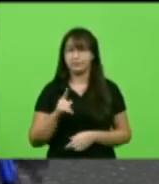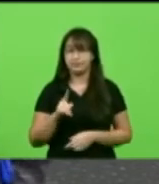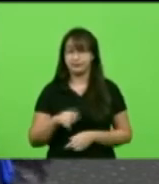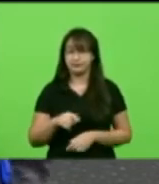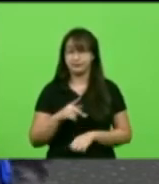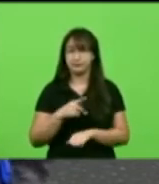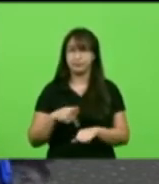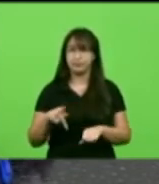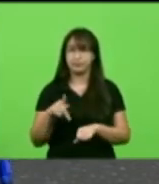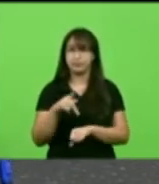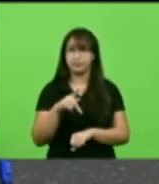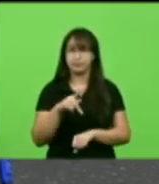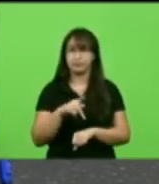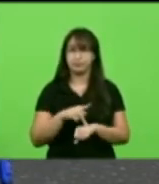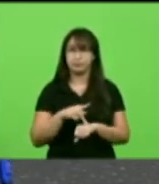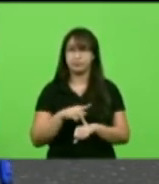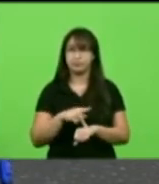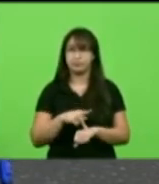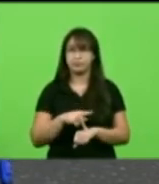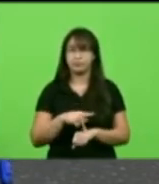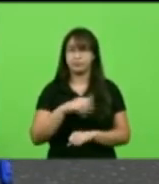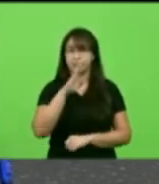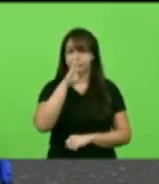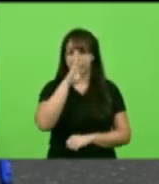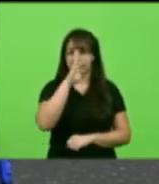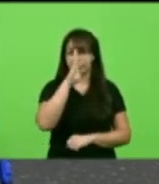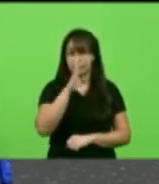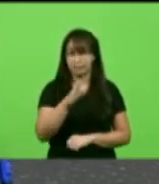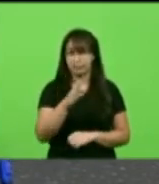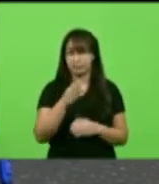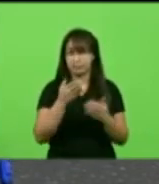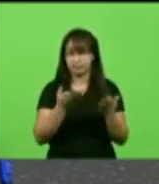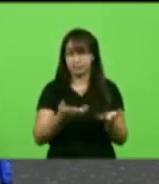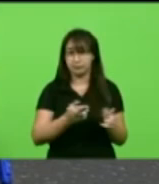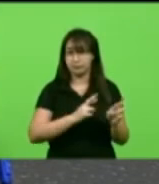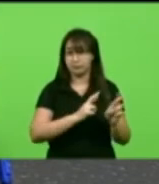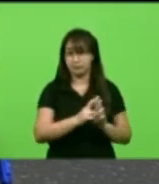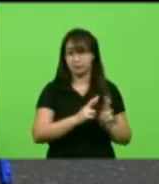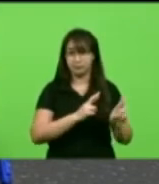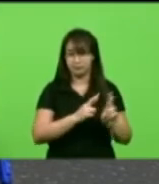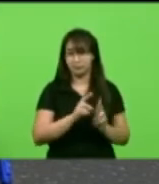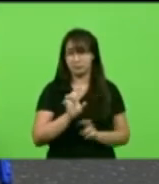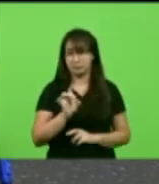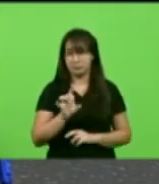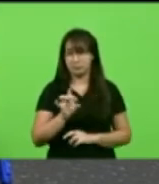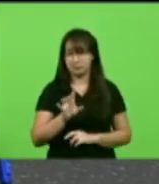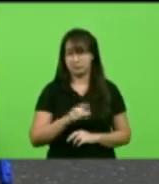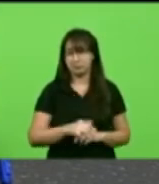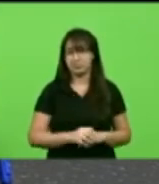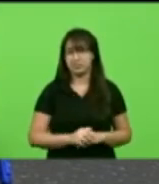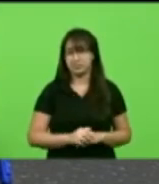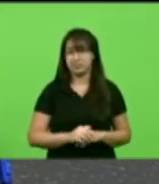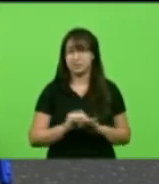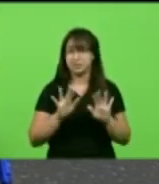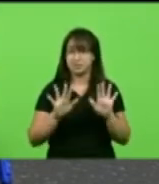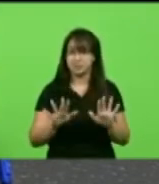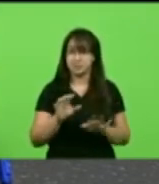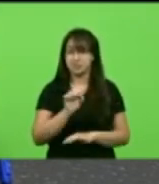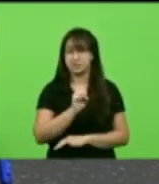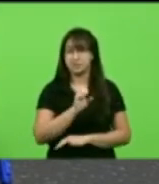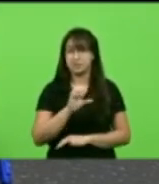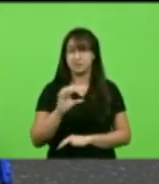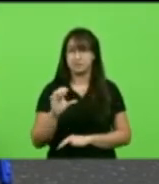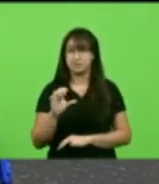país que prioriza esse modal rodoviário mas Santa Catarina